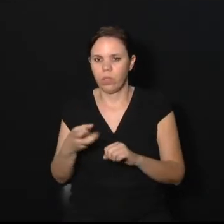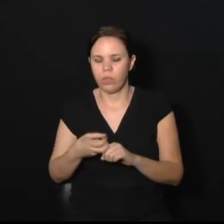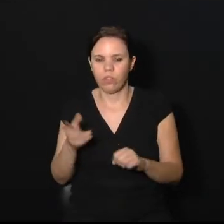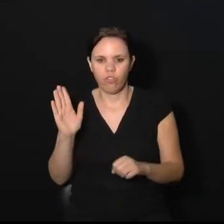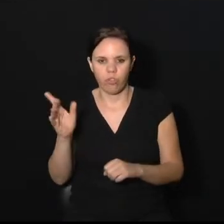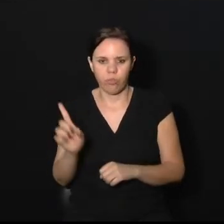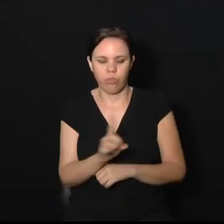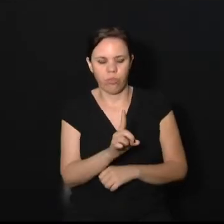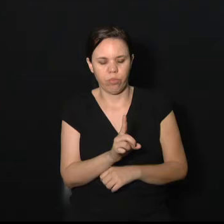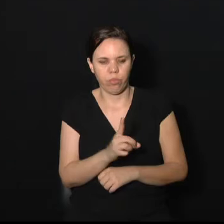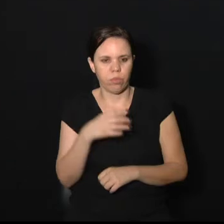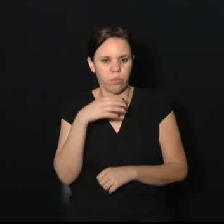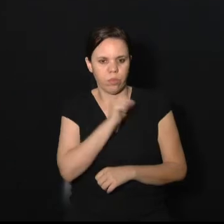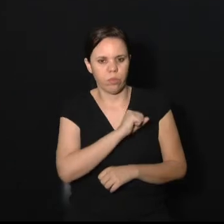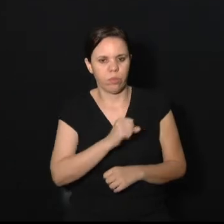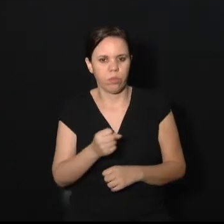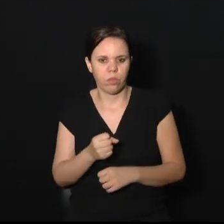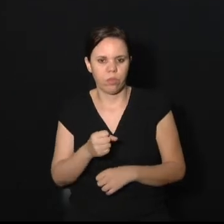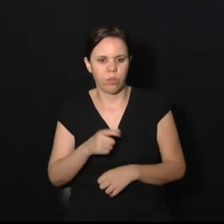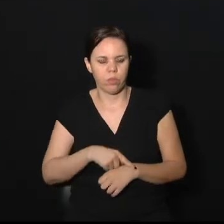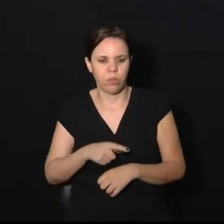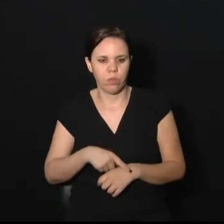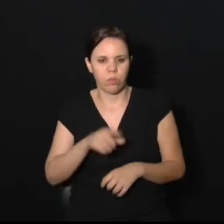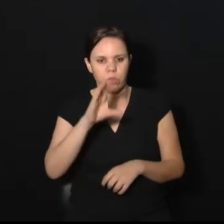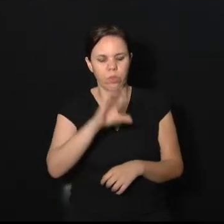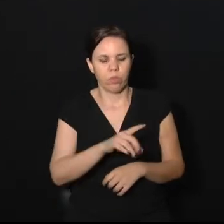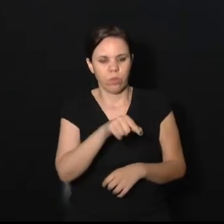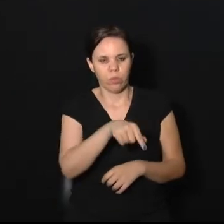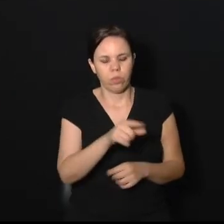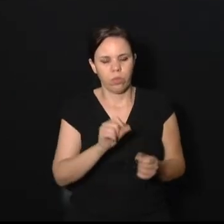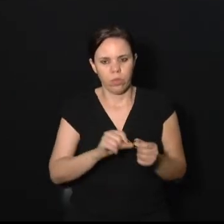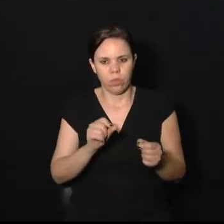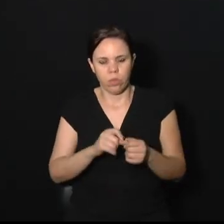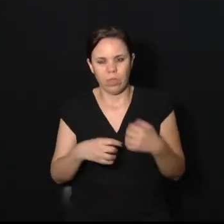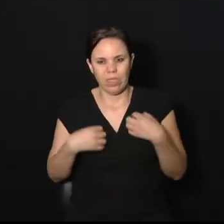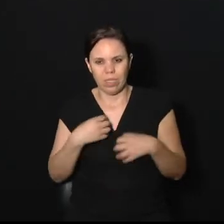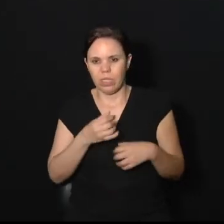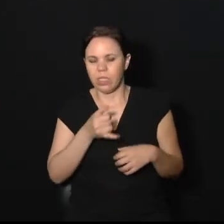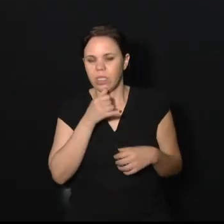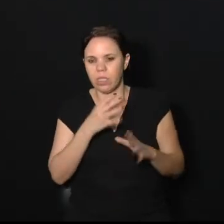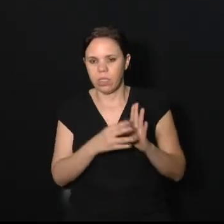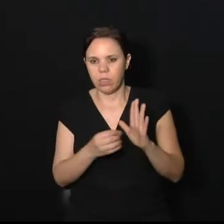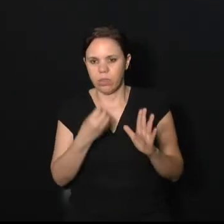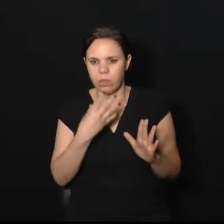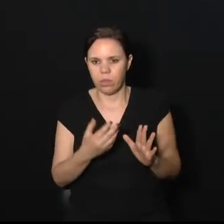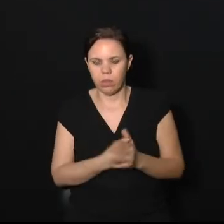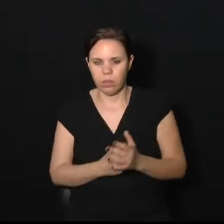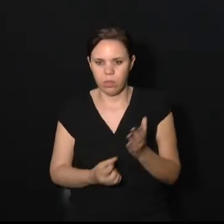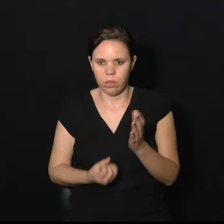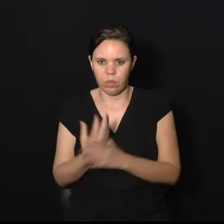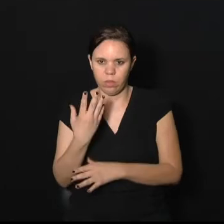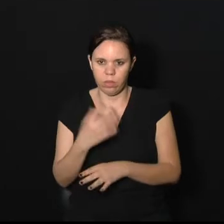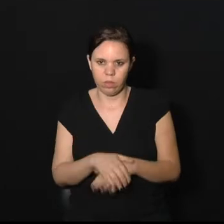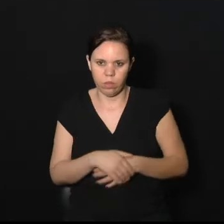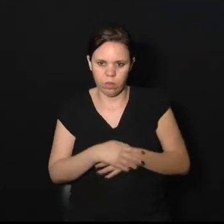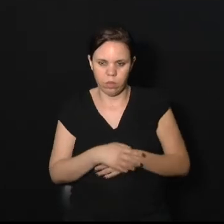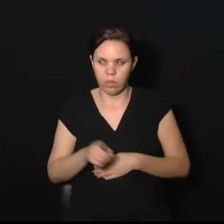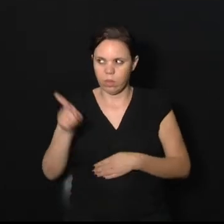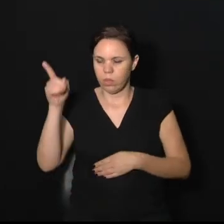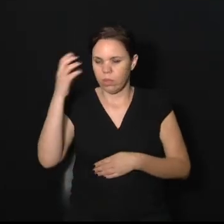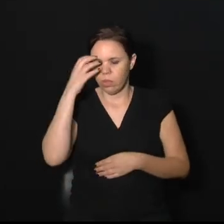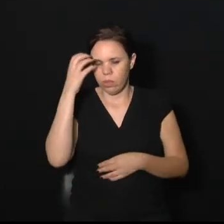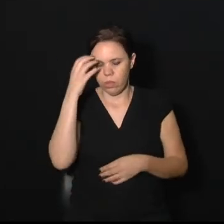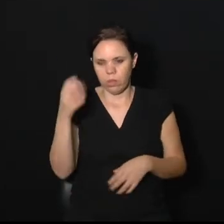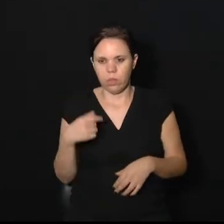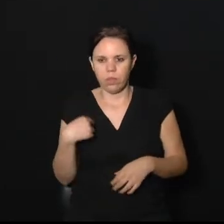já chega mais rápido no cidadão que está passando. Esse é um exemplo muito bom, né? A gente teve 3 mortes na